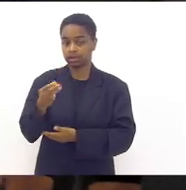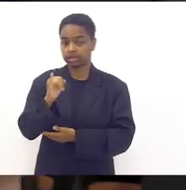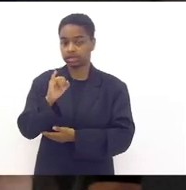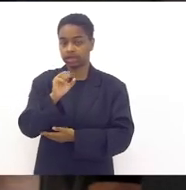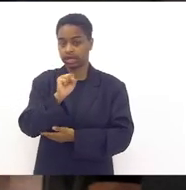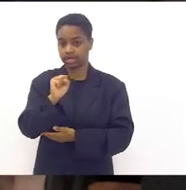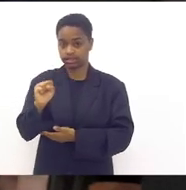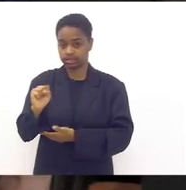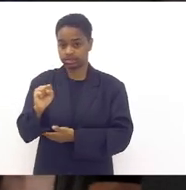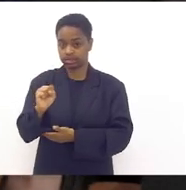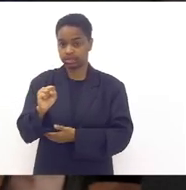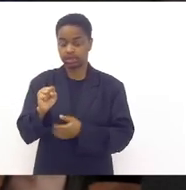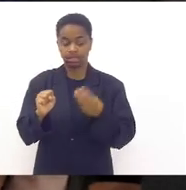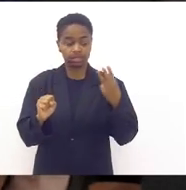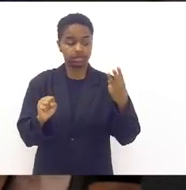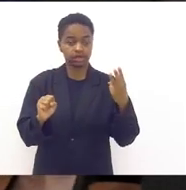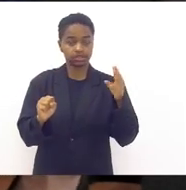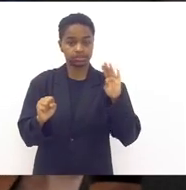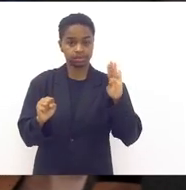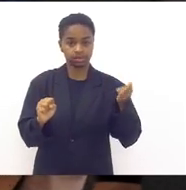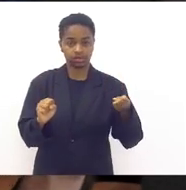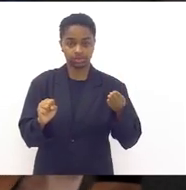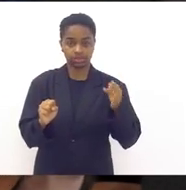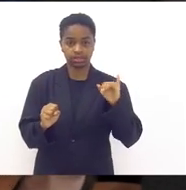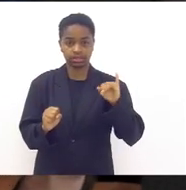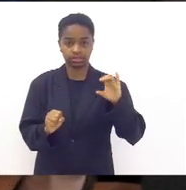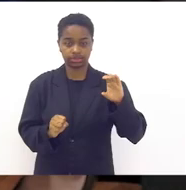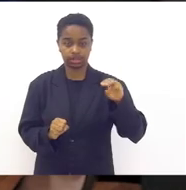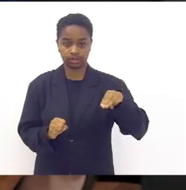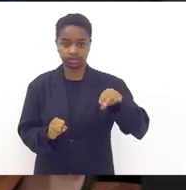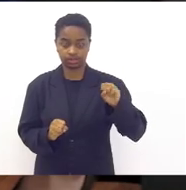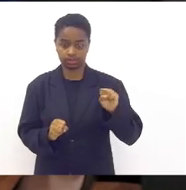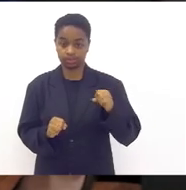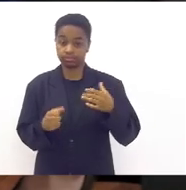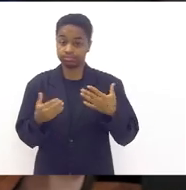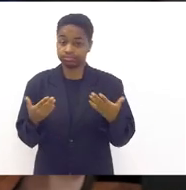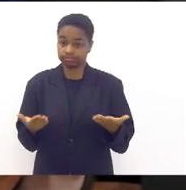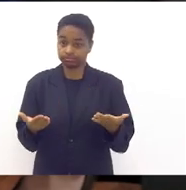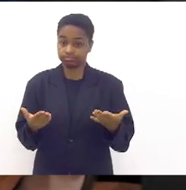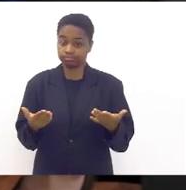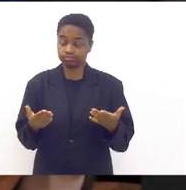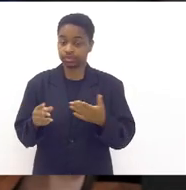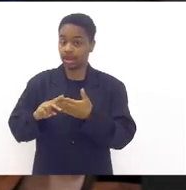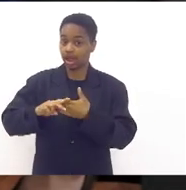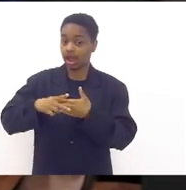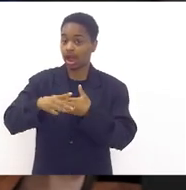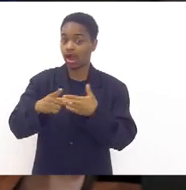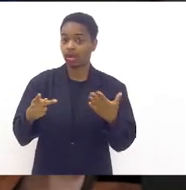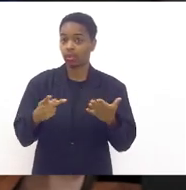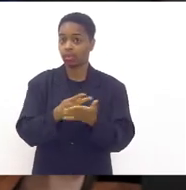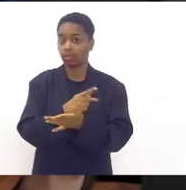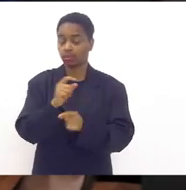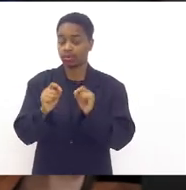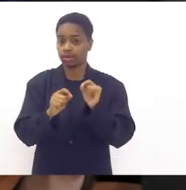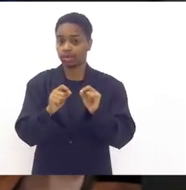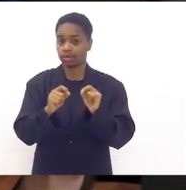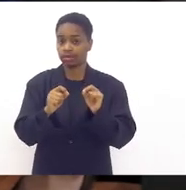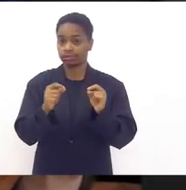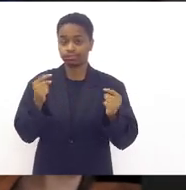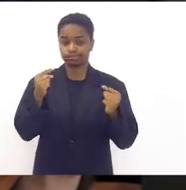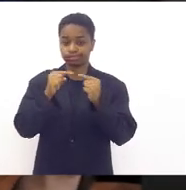ISS e 3 de ICMS, um pouquinho menos. Por via de consequência, essa equação é